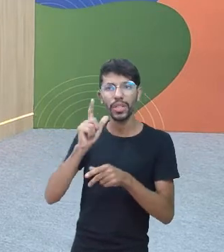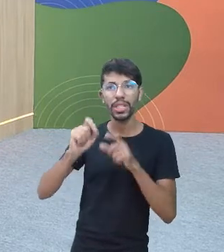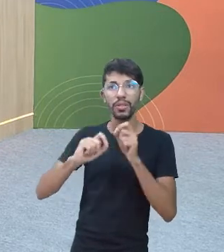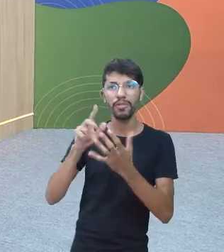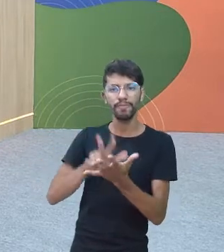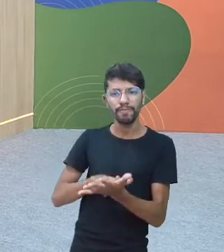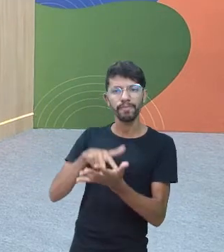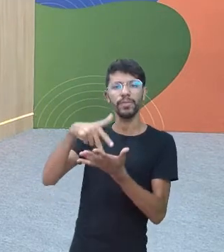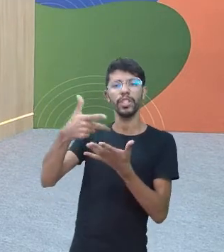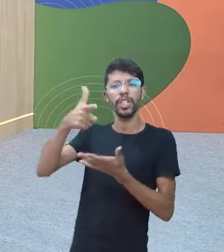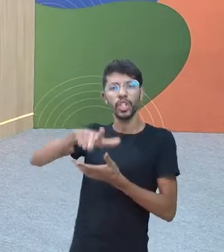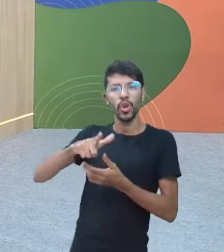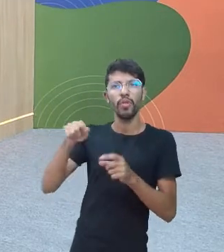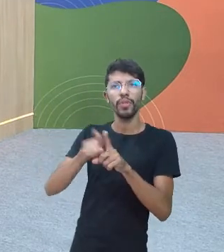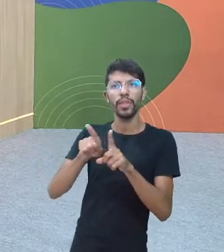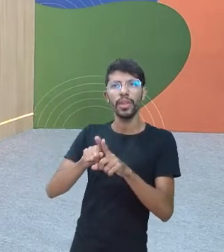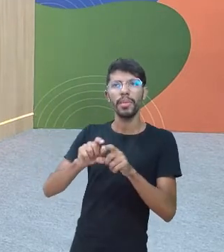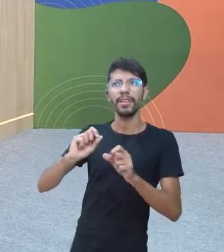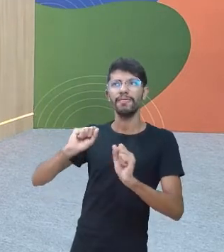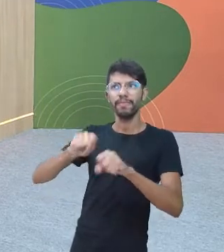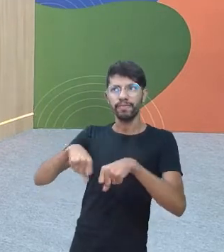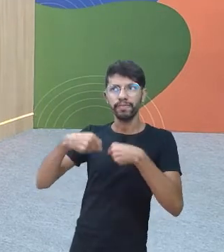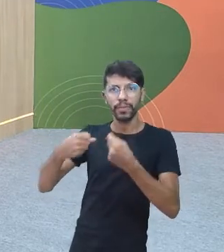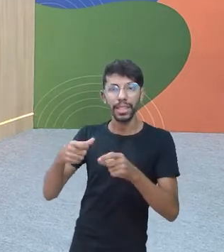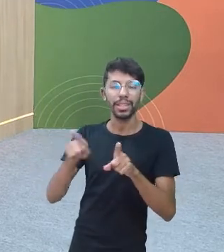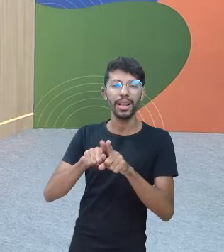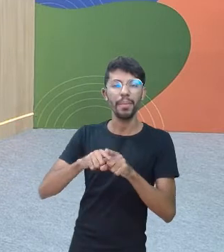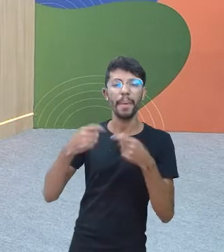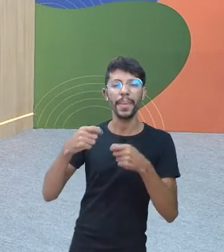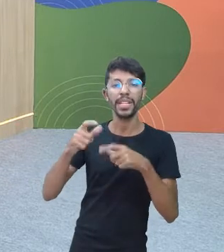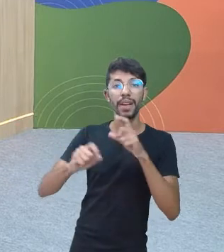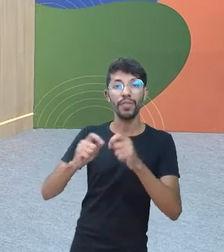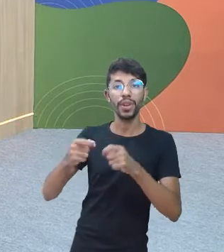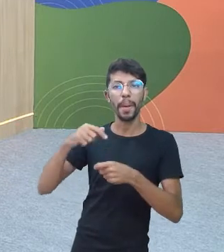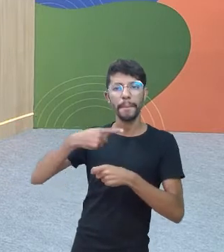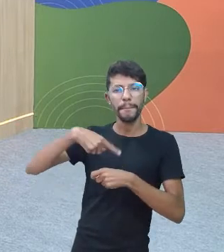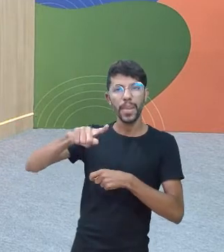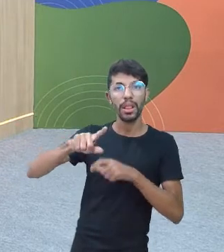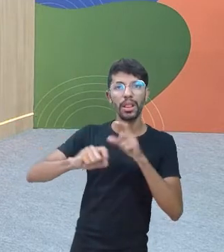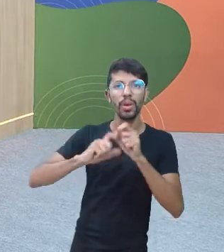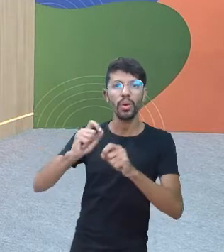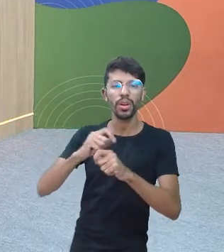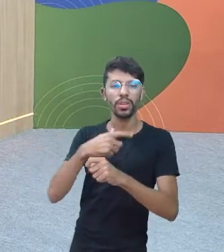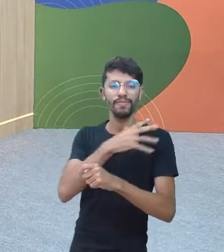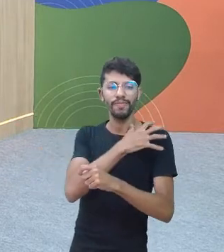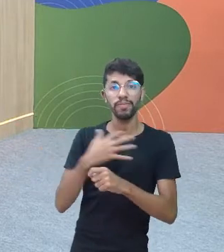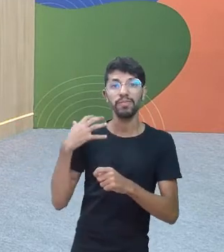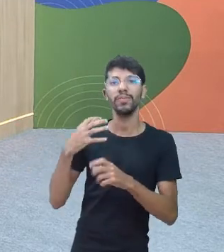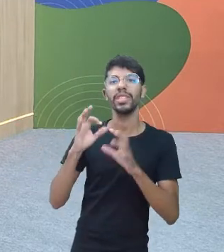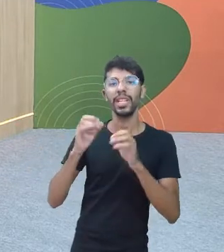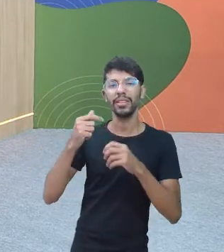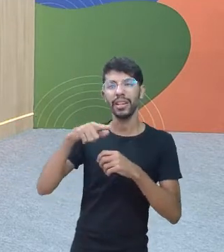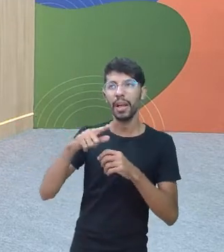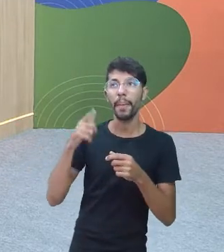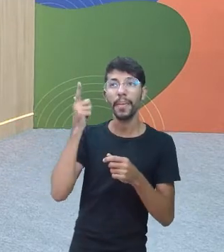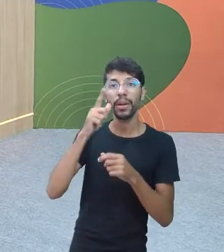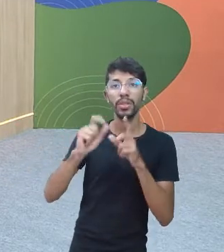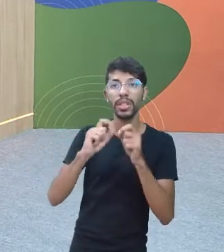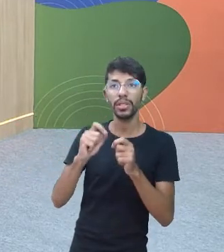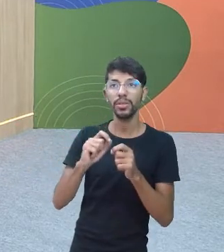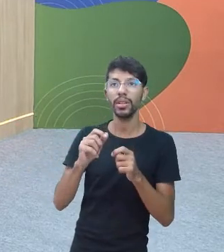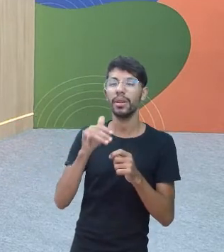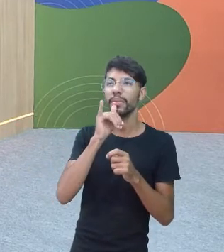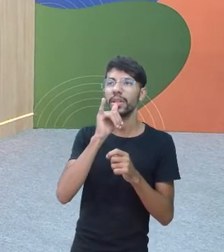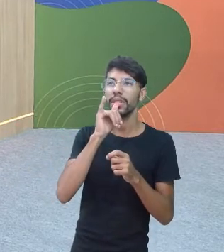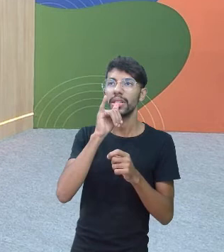era preciso mandar o exército lá para acalmar as coisas, para reprimir, inclusive com muita violência, os povos que se levantavam, né, que